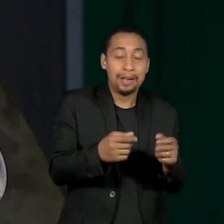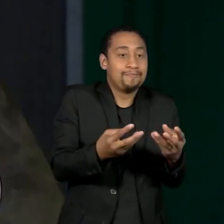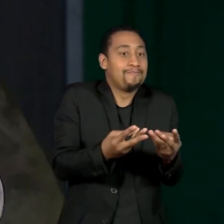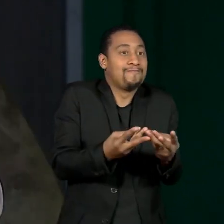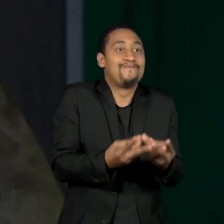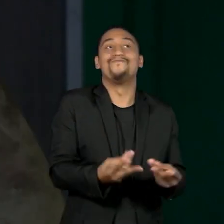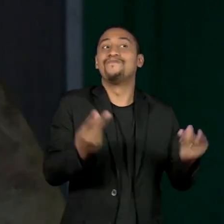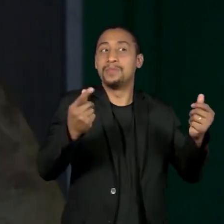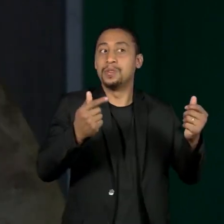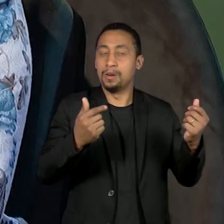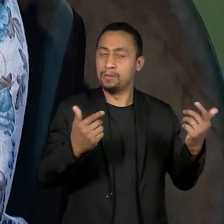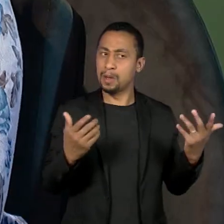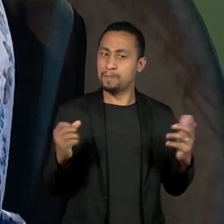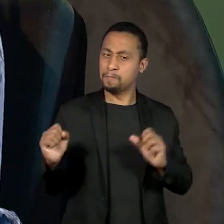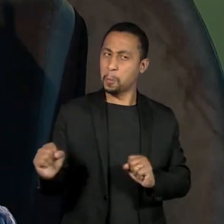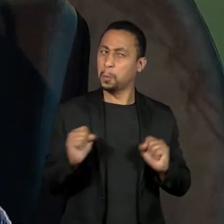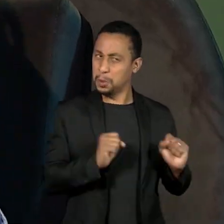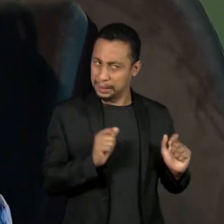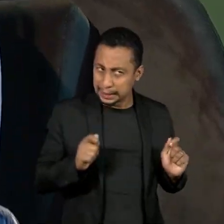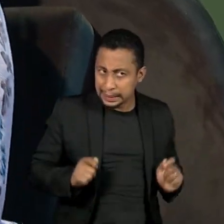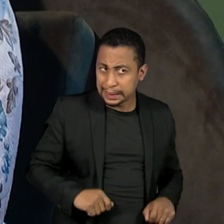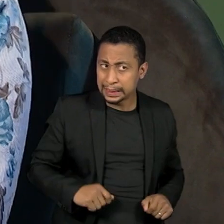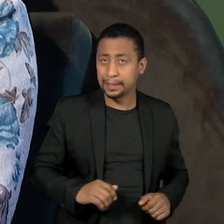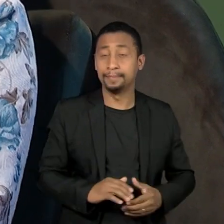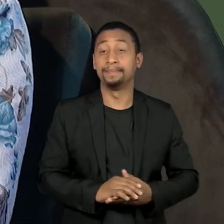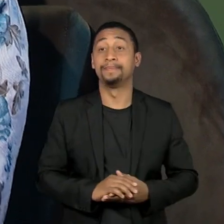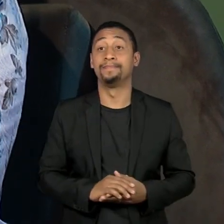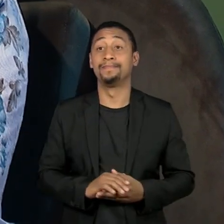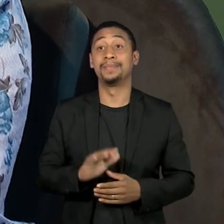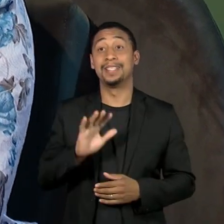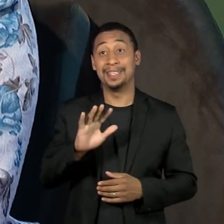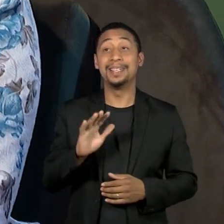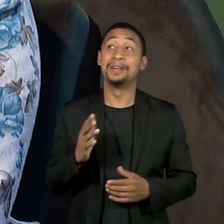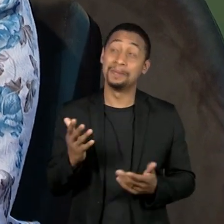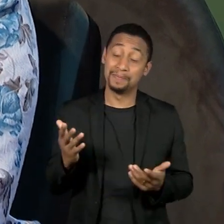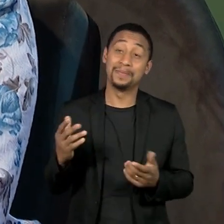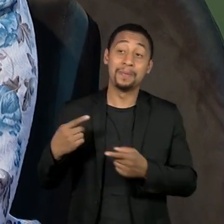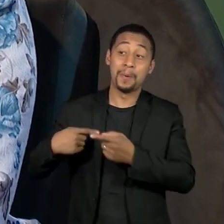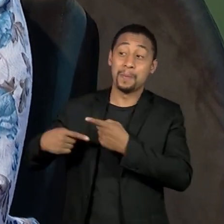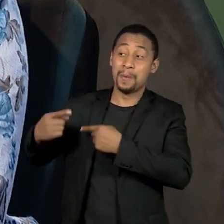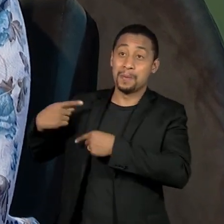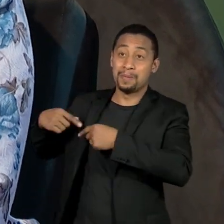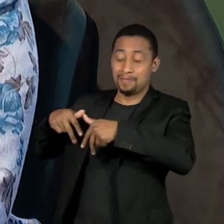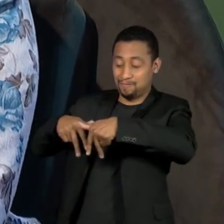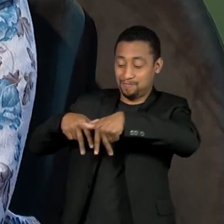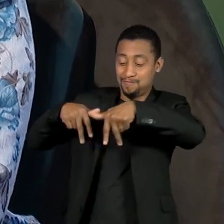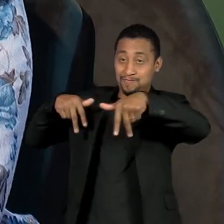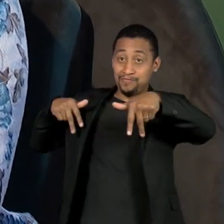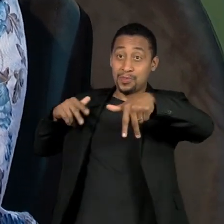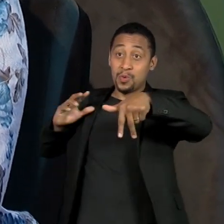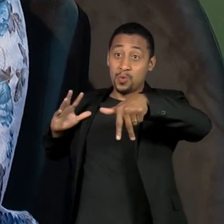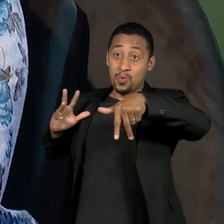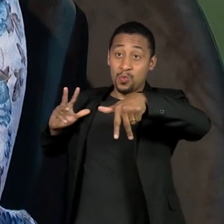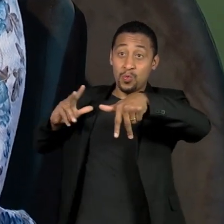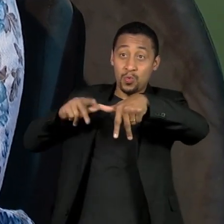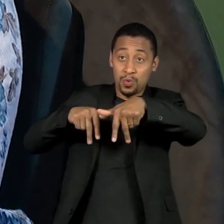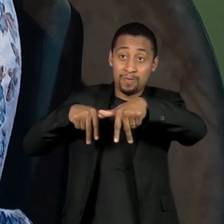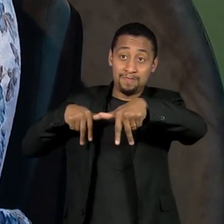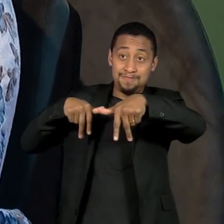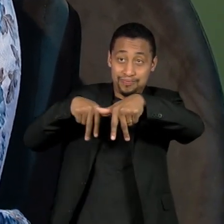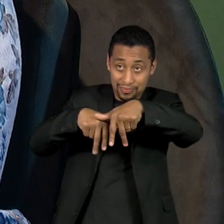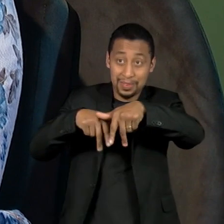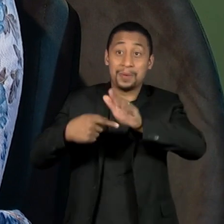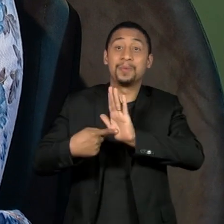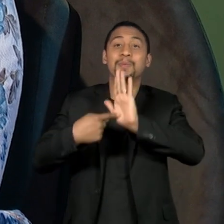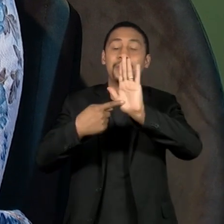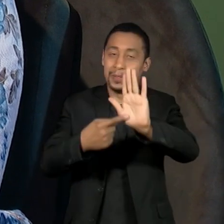e poderosas? Sim, a gente tem uma grande aliada, né, que é a ancestralidade, né? Então, quando eu penso, né, nessa literatura